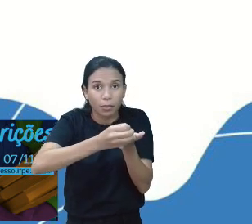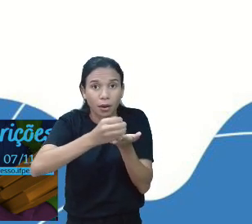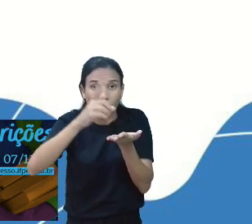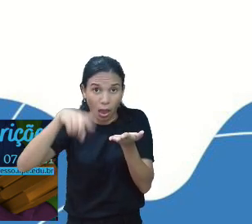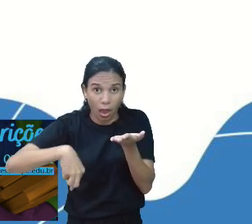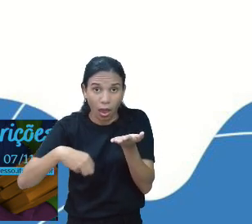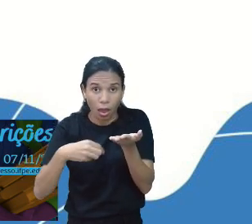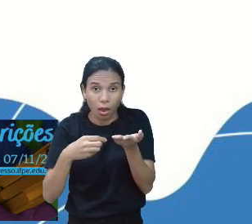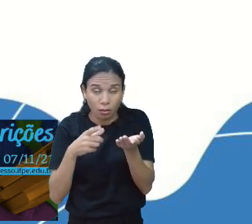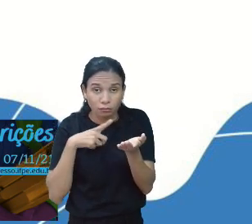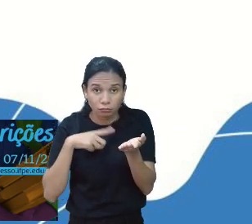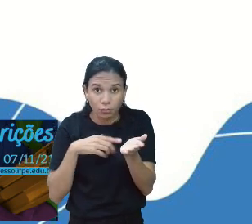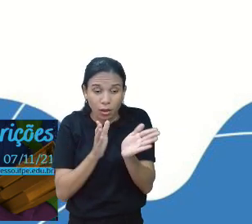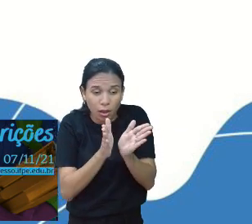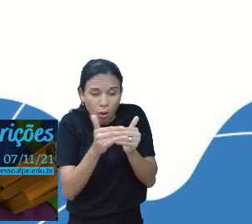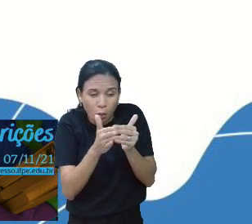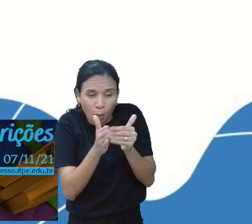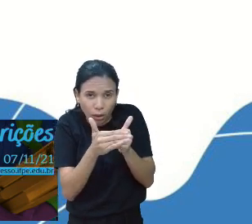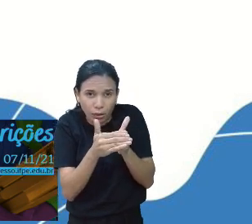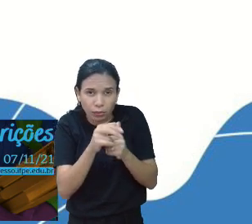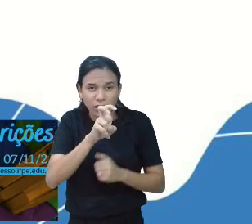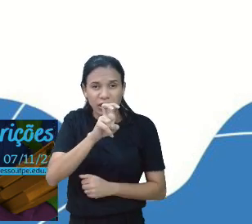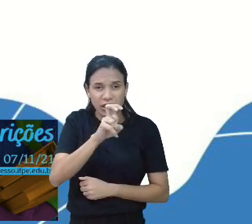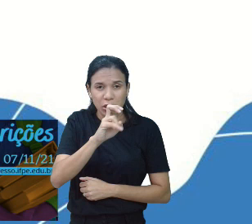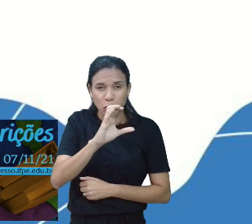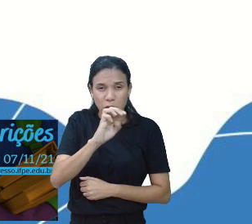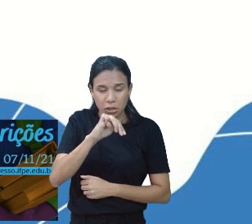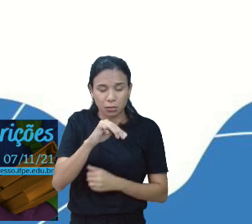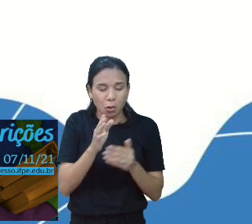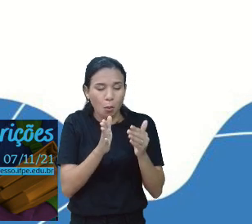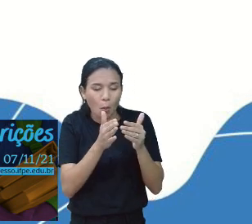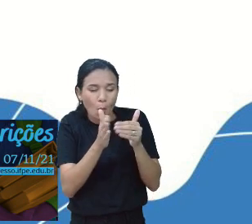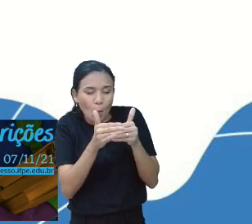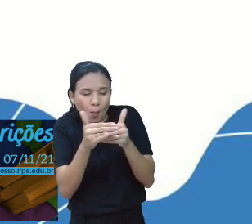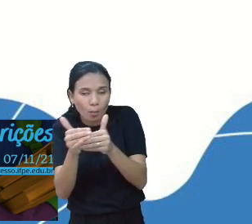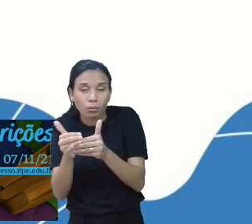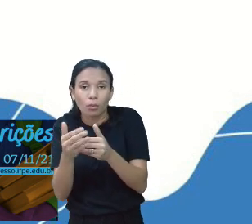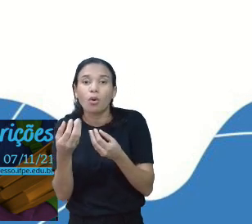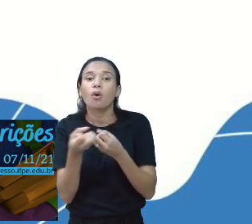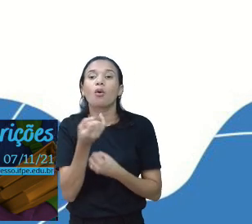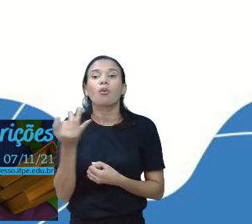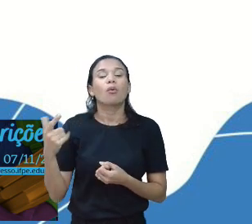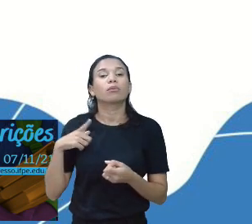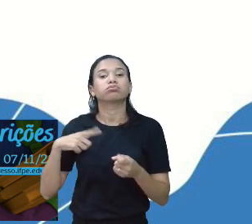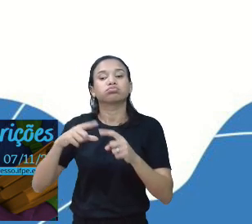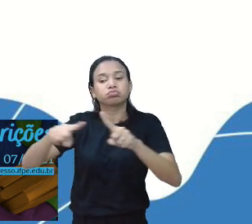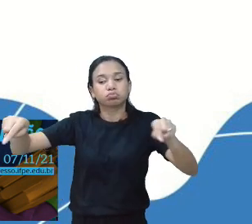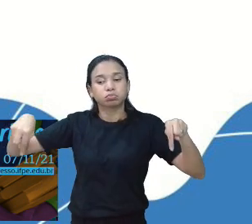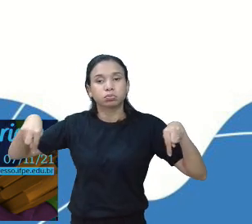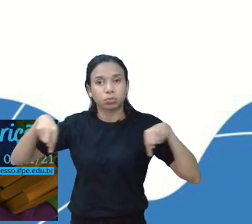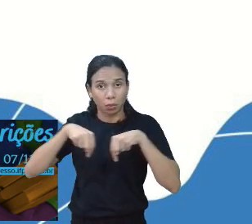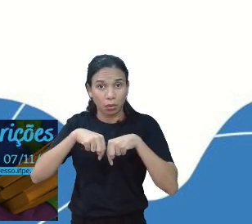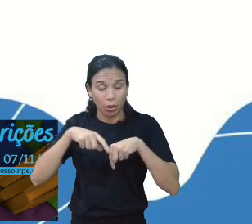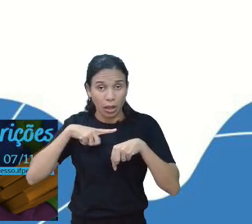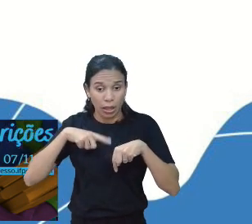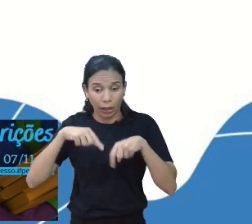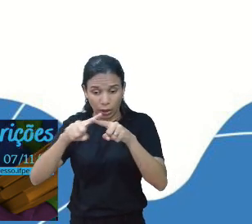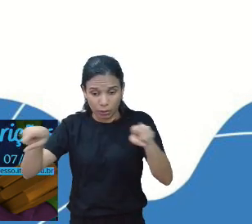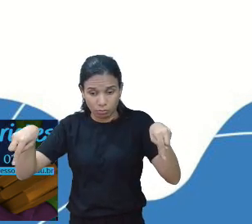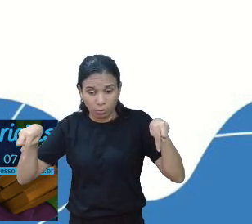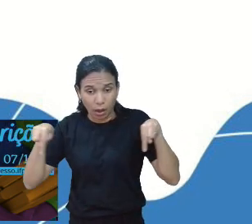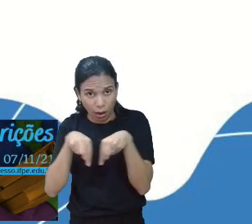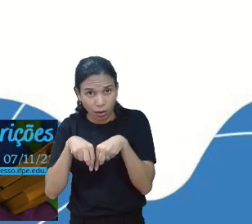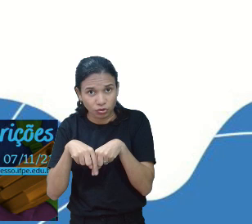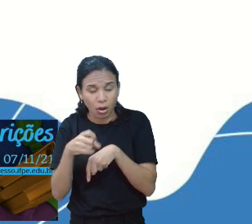cubinho com 5 centímetros de aresta. Francisco pode arrumar uma caixa, pode arrumar na